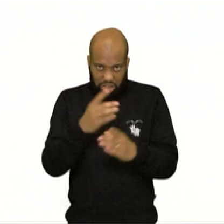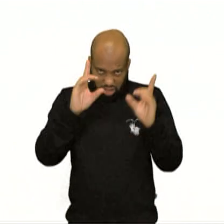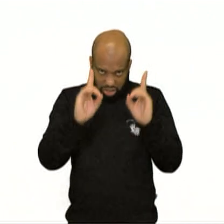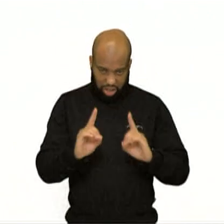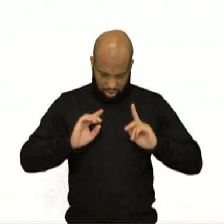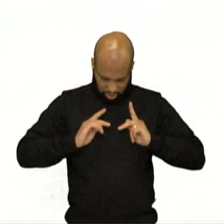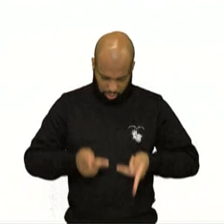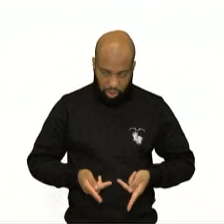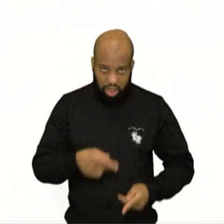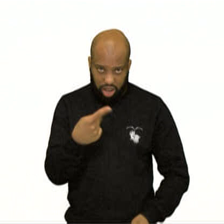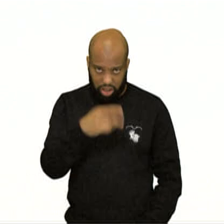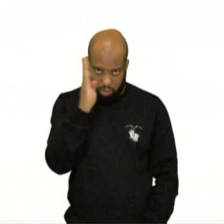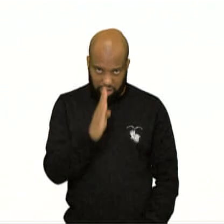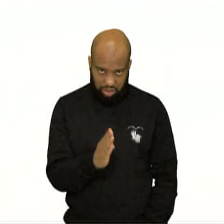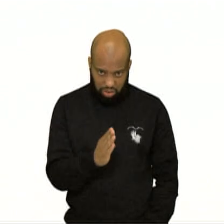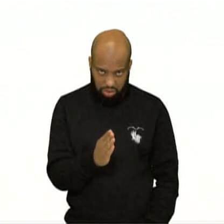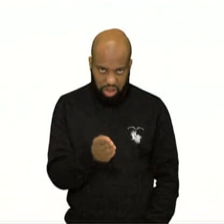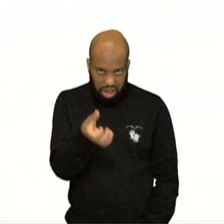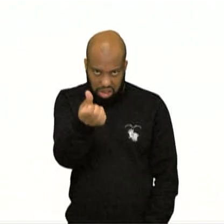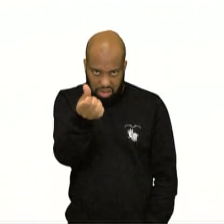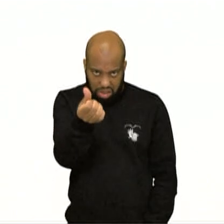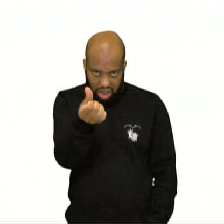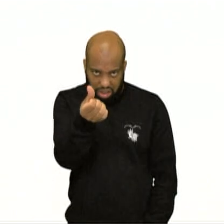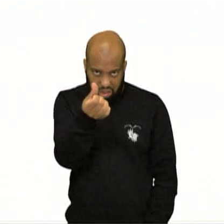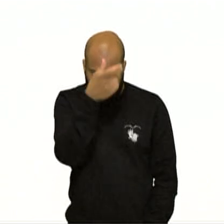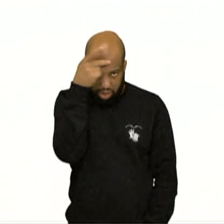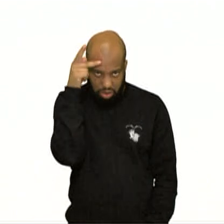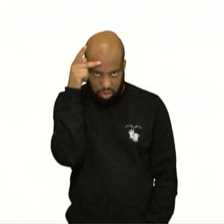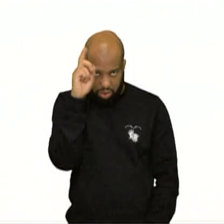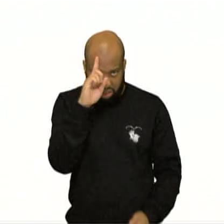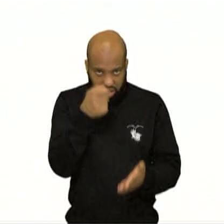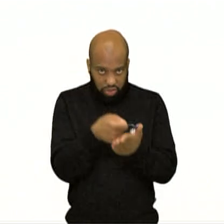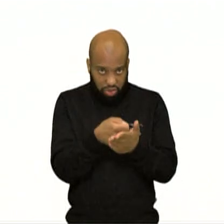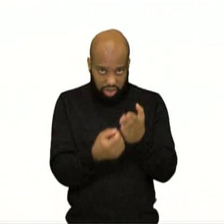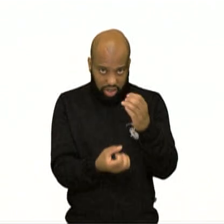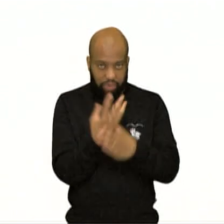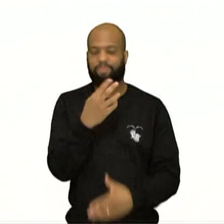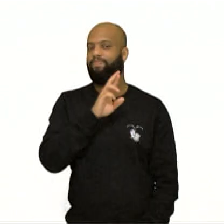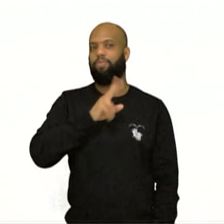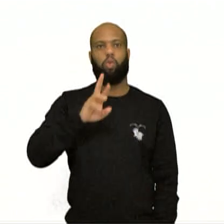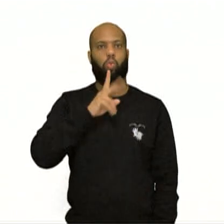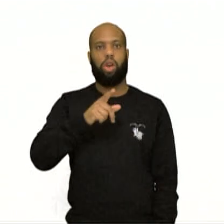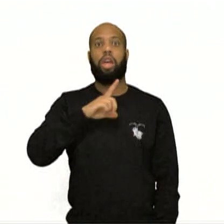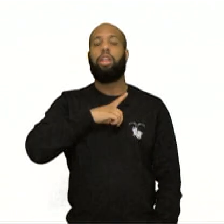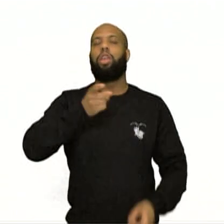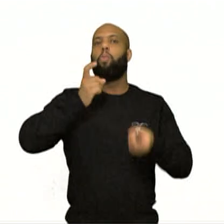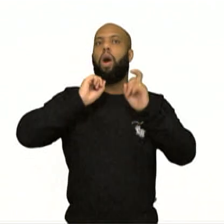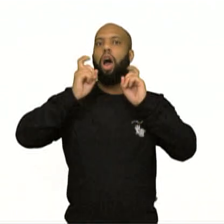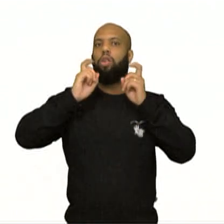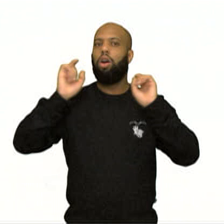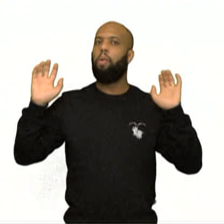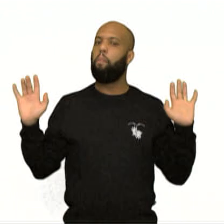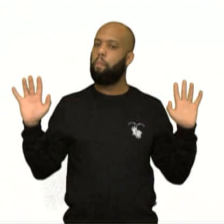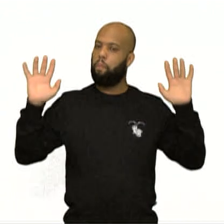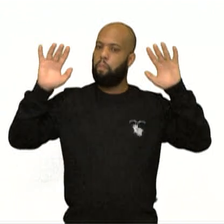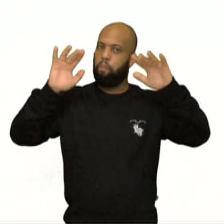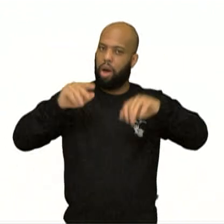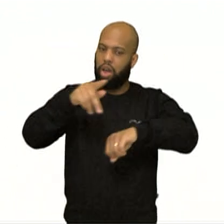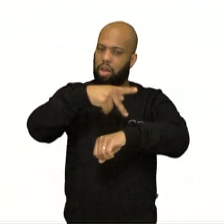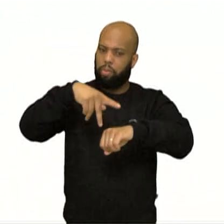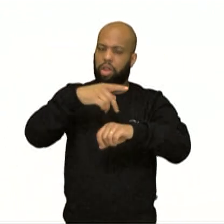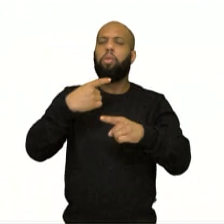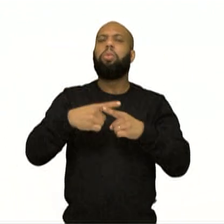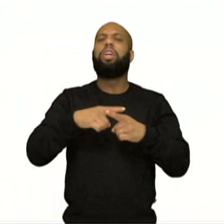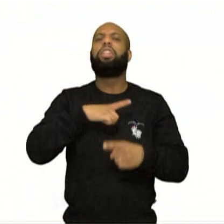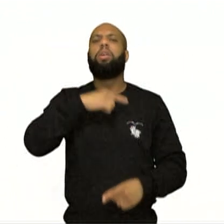criado por meia dúzia de pessoas, foi uma assembleia. Por que ainda tem pessoas que têm um pensamento negativo a